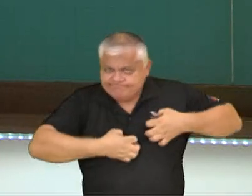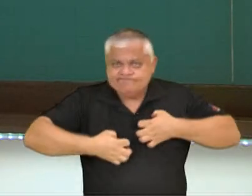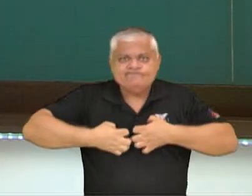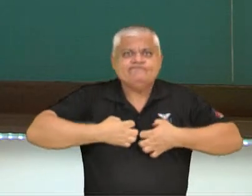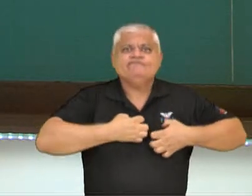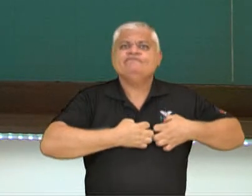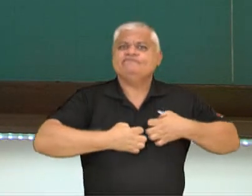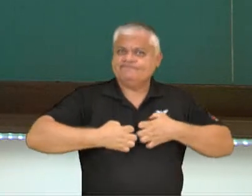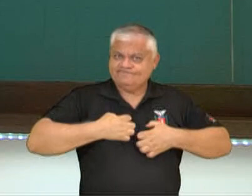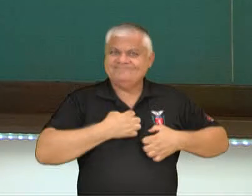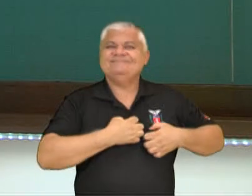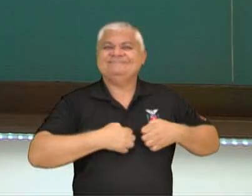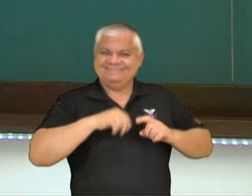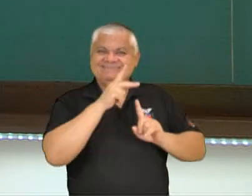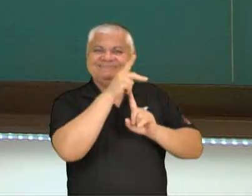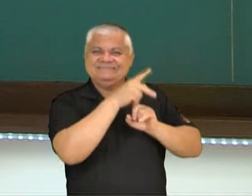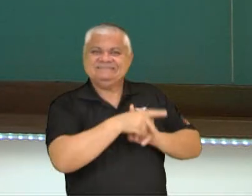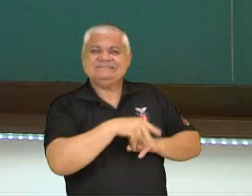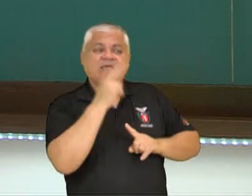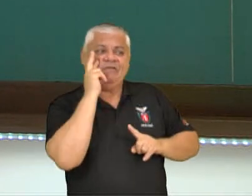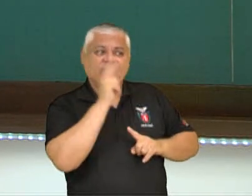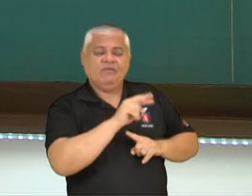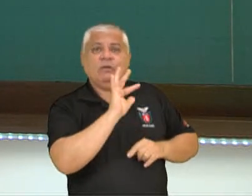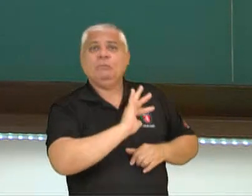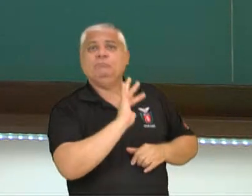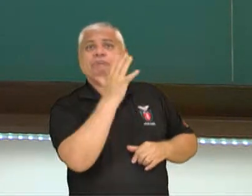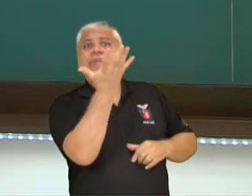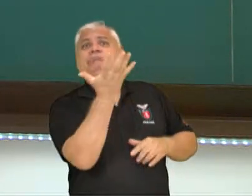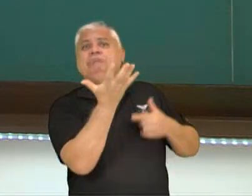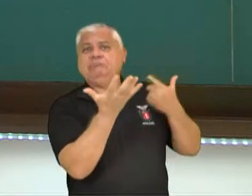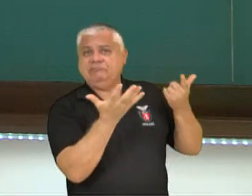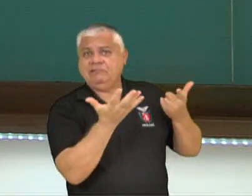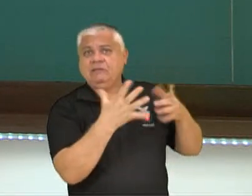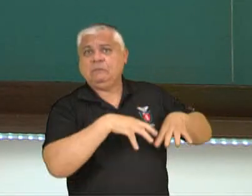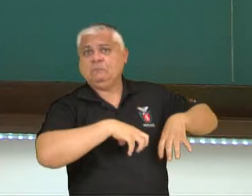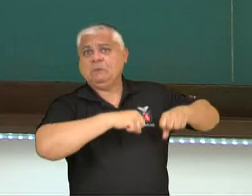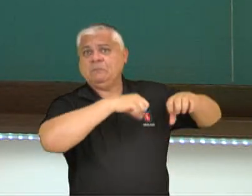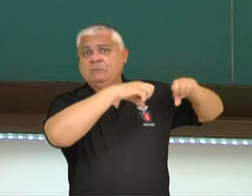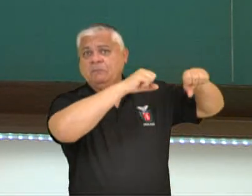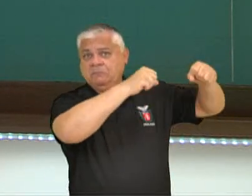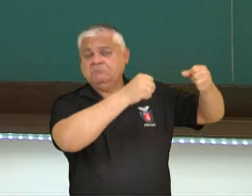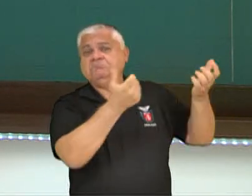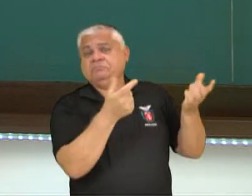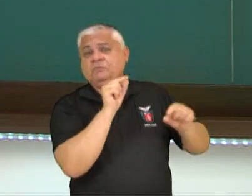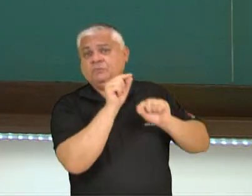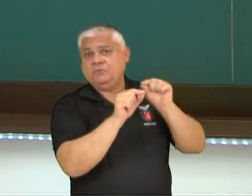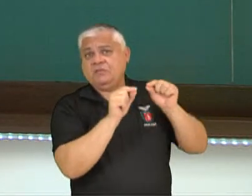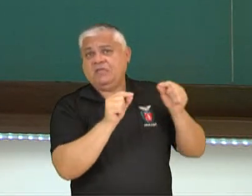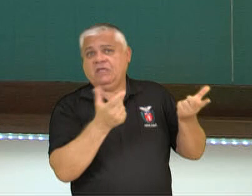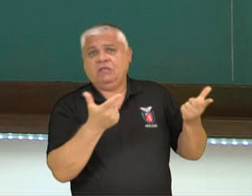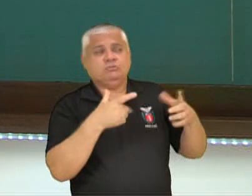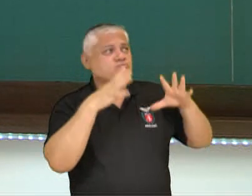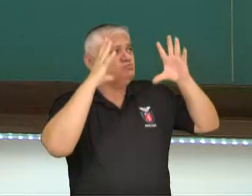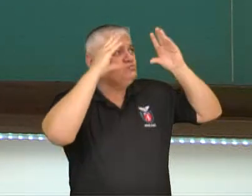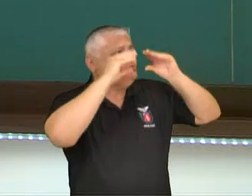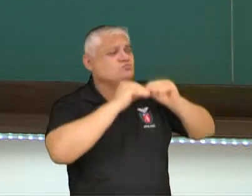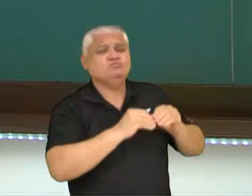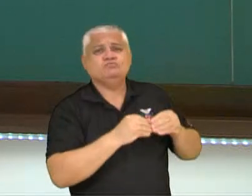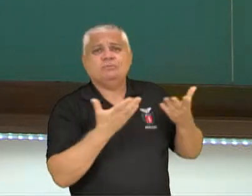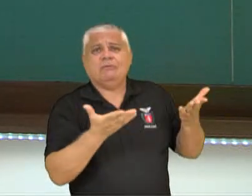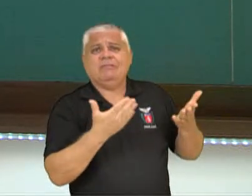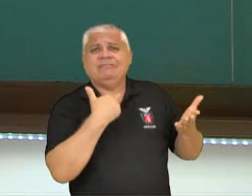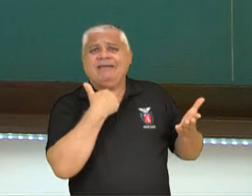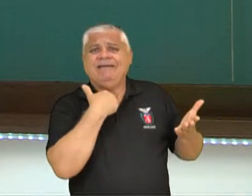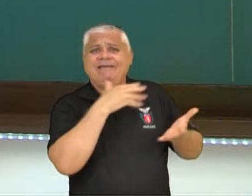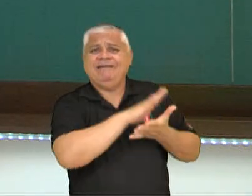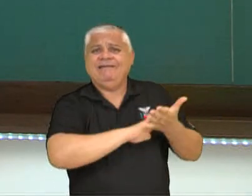questionamento do personagem ao se ver diante de uma situação inusitada que não é comum de acontecer. Né? Ele ficar no escuro e, de repente,